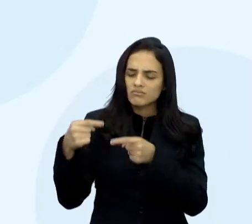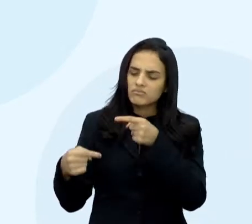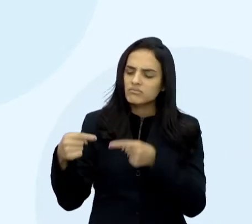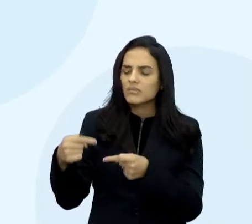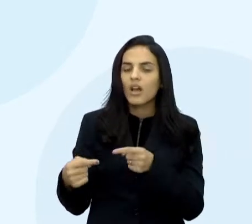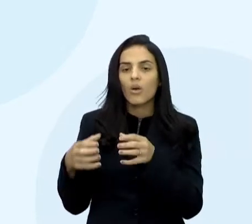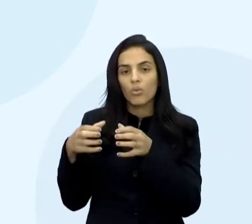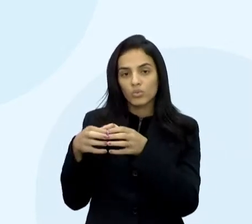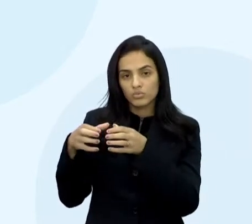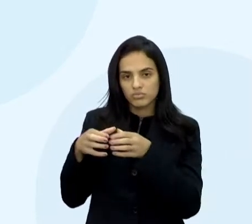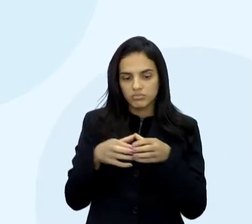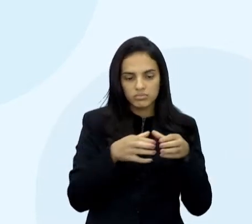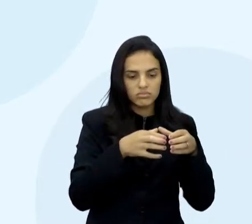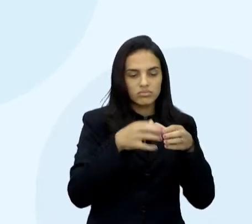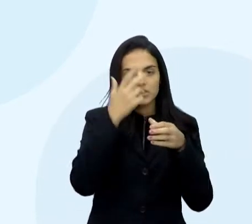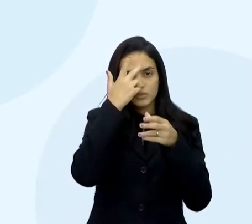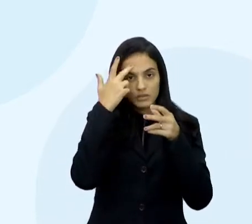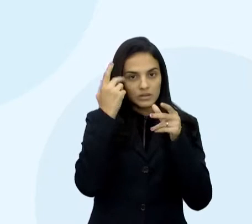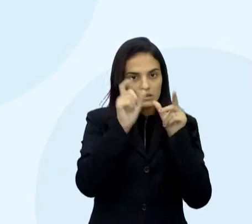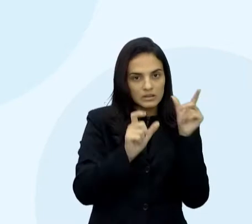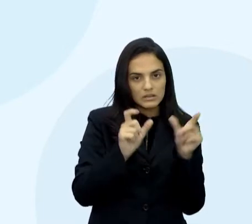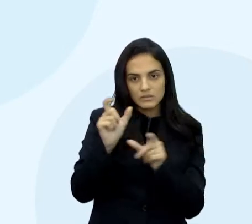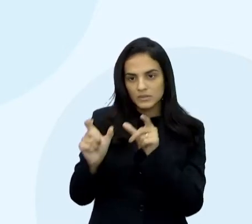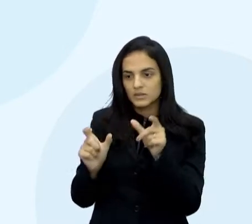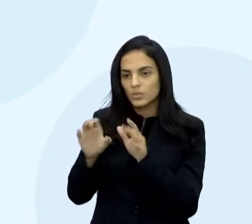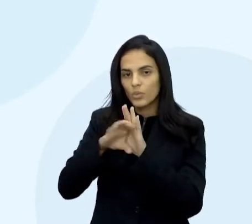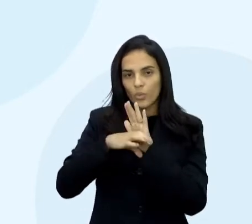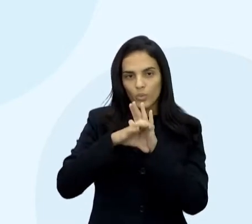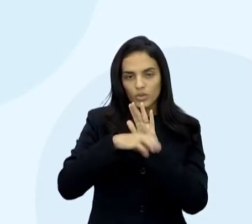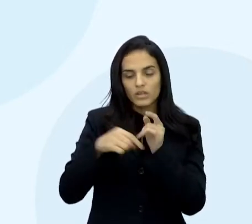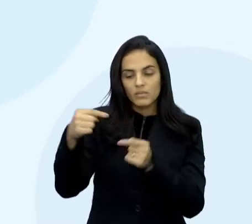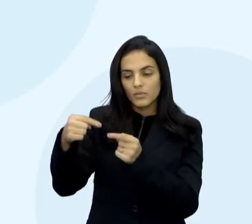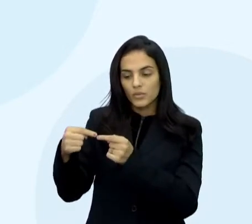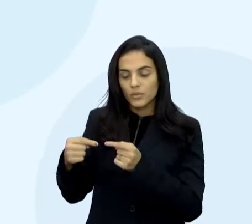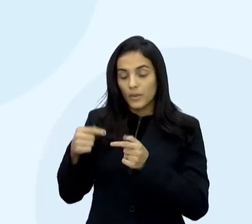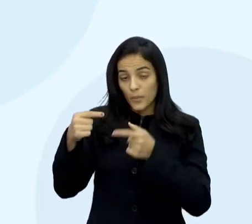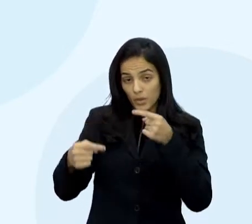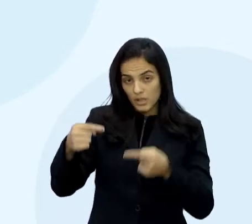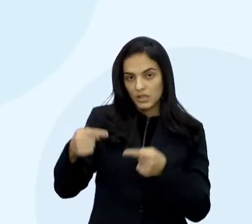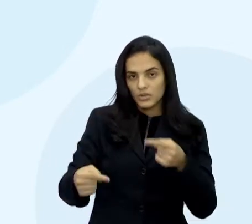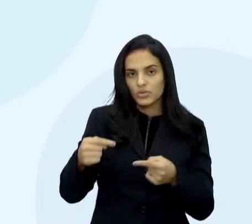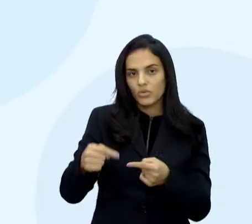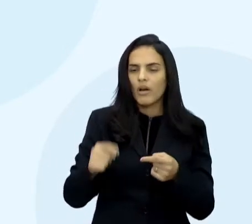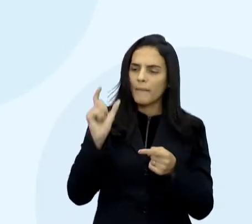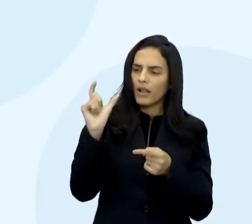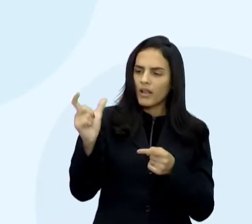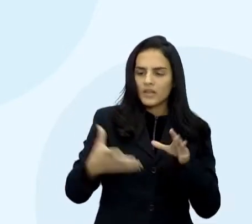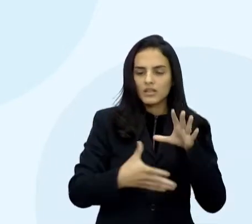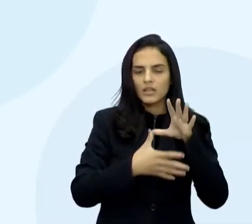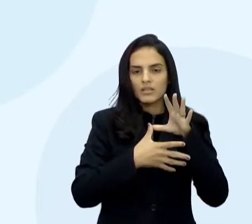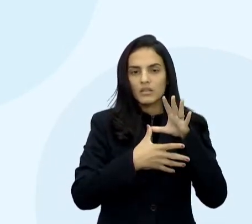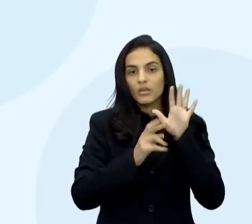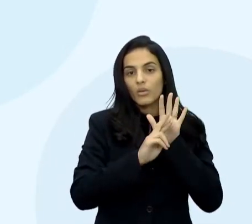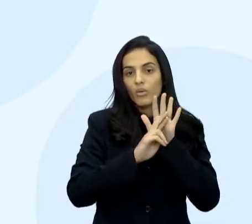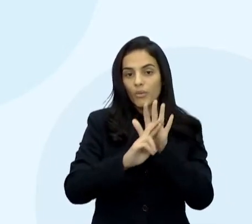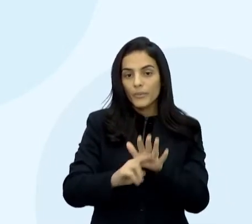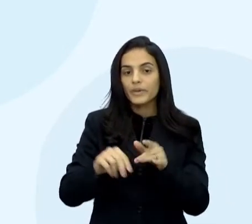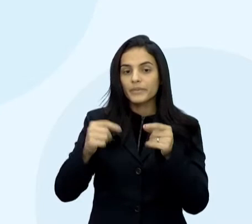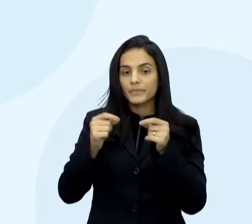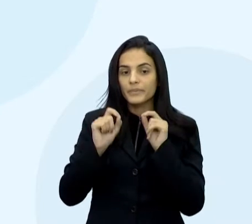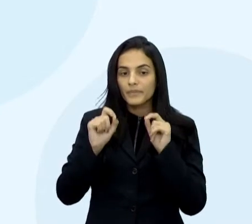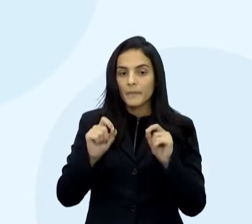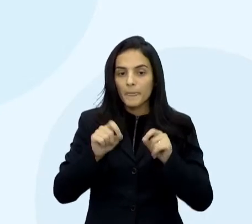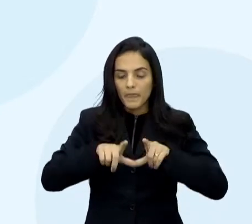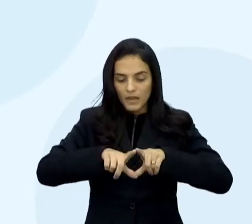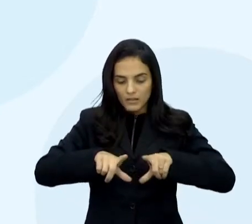É a organização de pessoas. Então, no contexto político, o termo território refere-se à extensão da